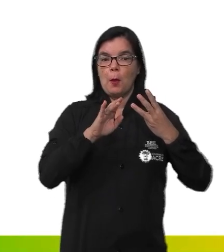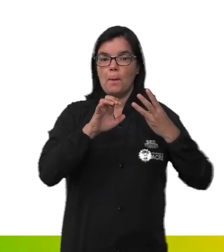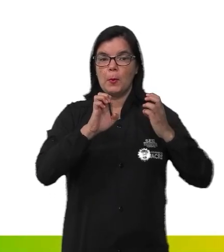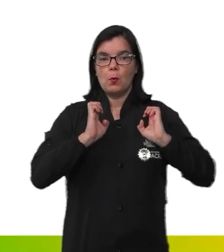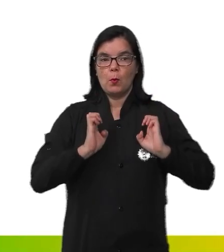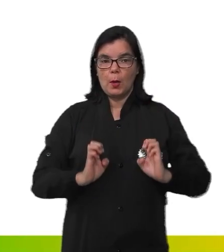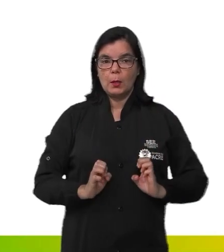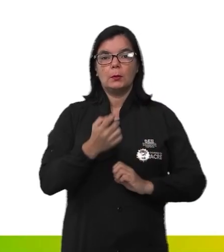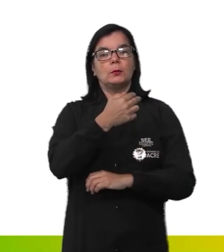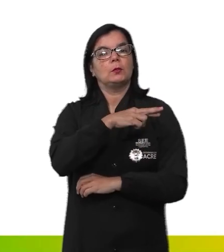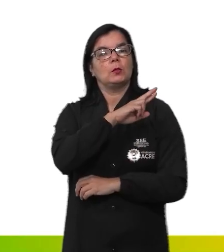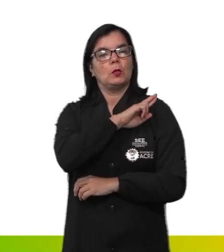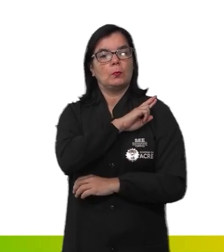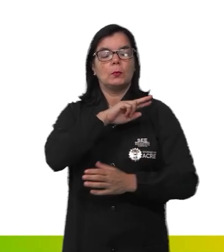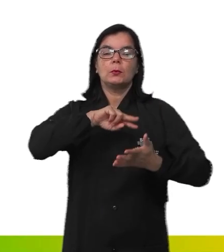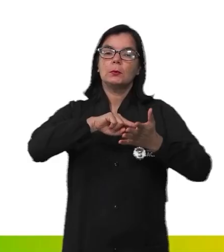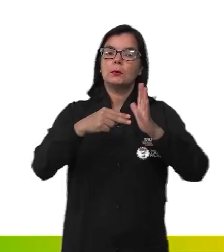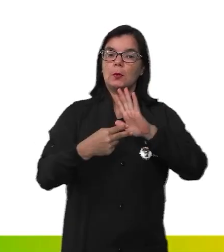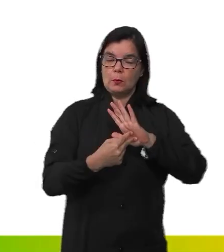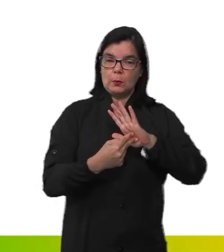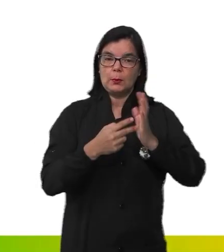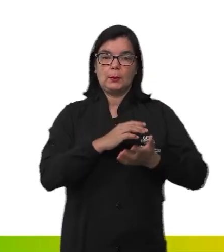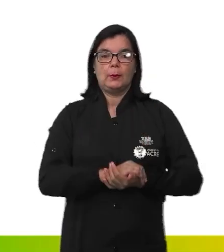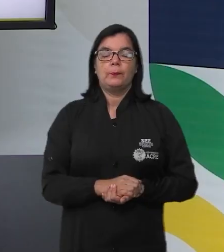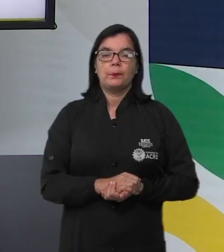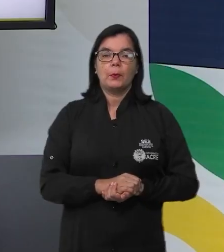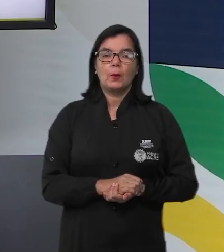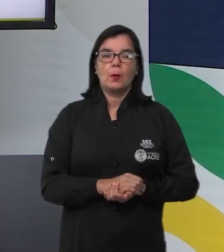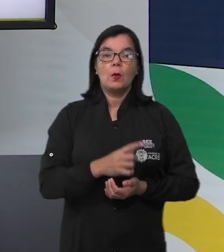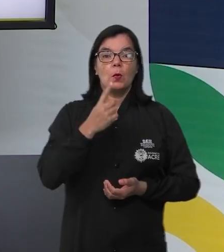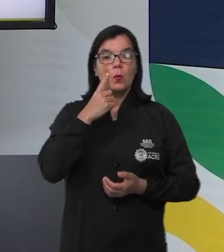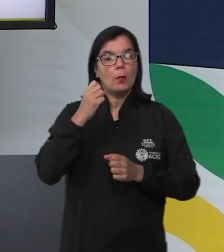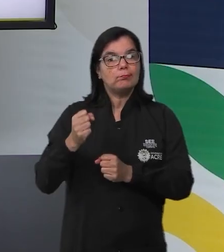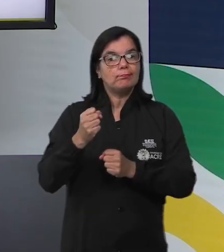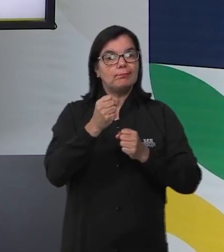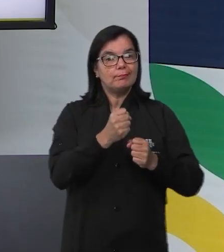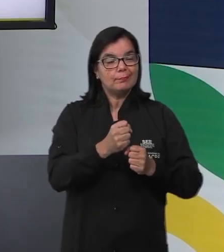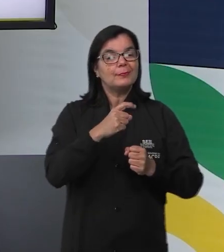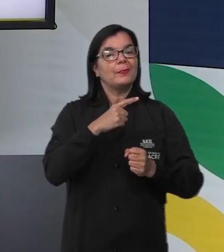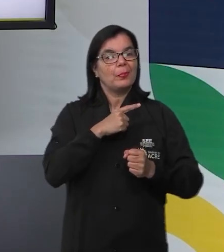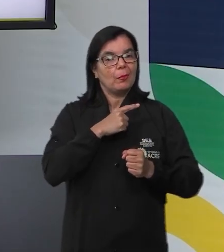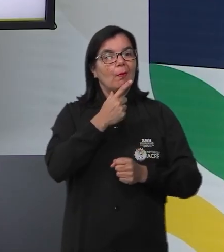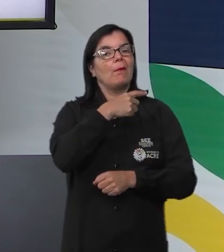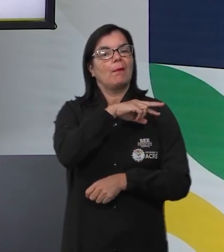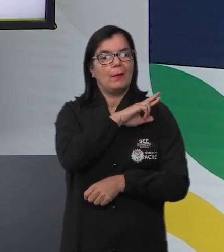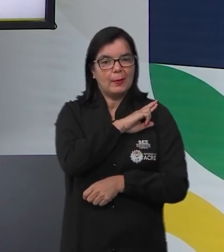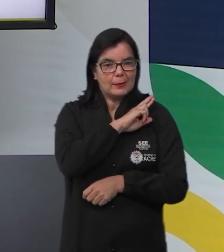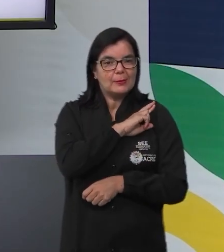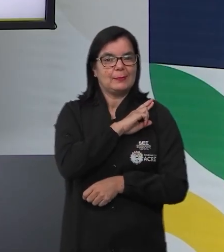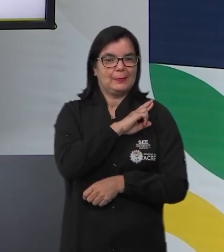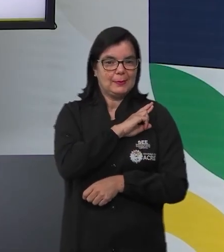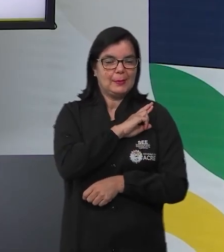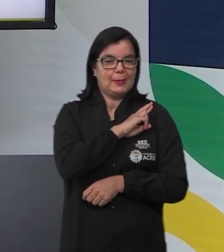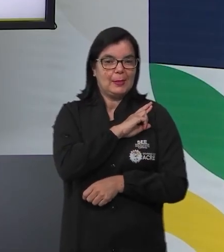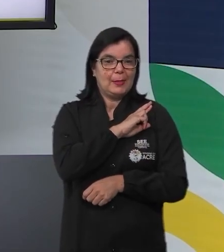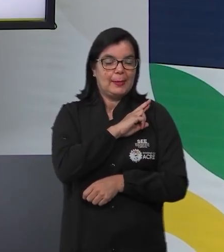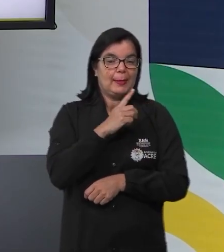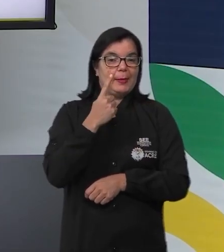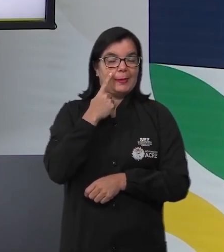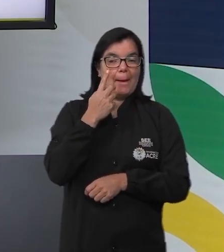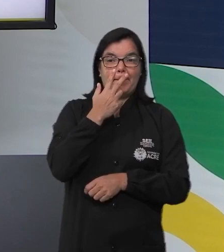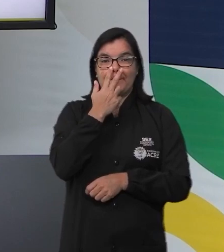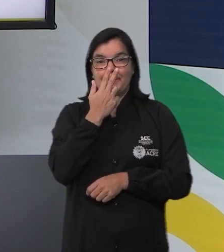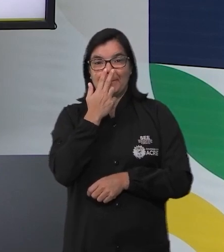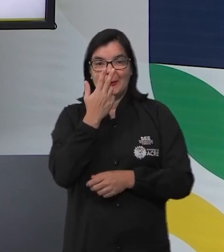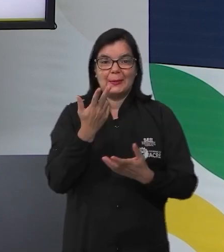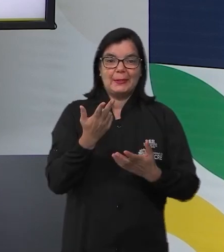e responsabilidade. O que isso quer me dizer, pessoal? Com grandes poderes, vem grandes responsabilidades, né? Tá até